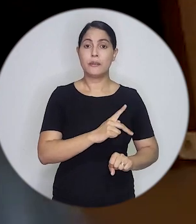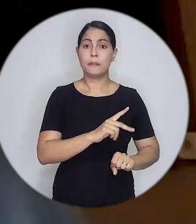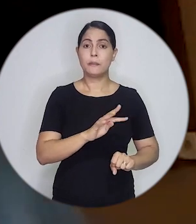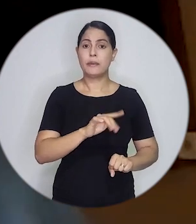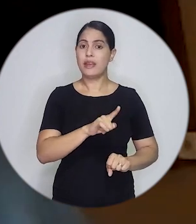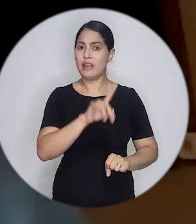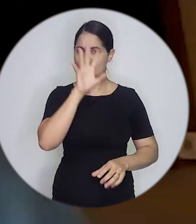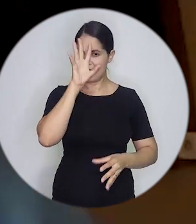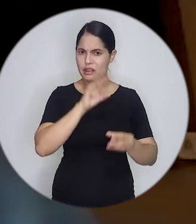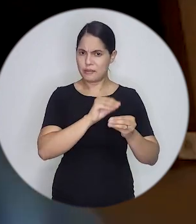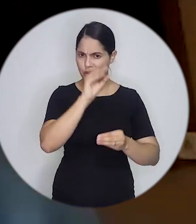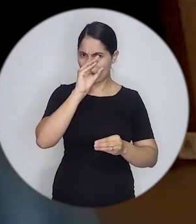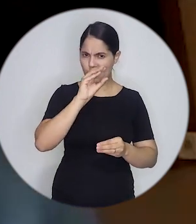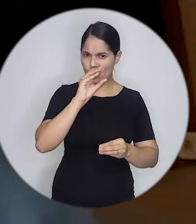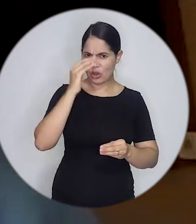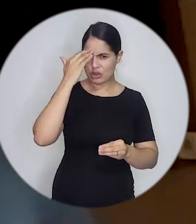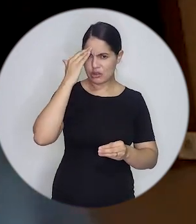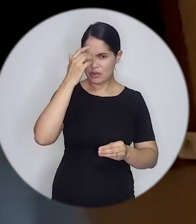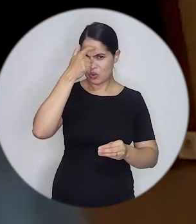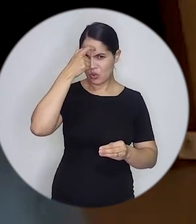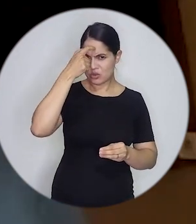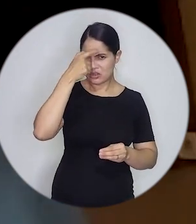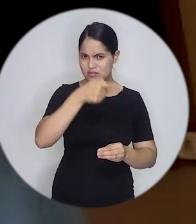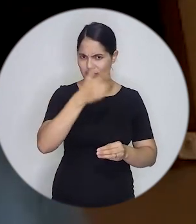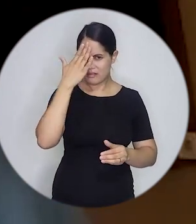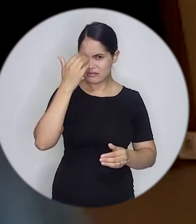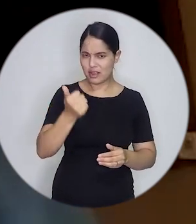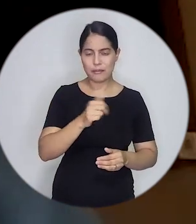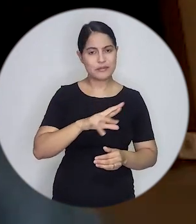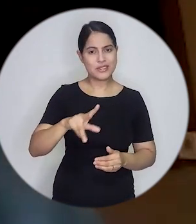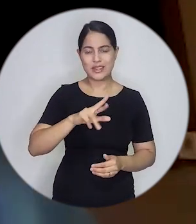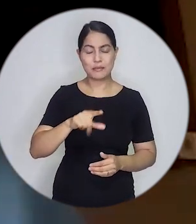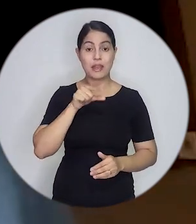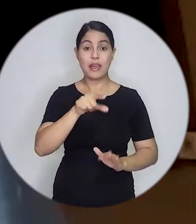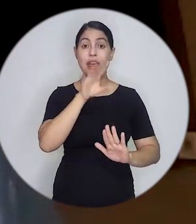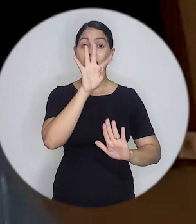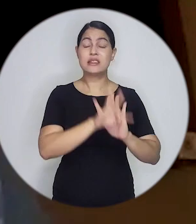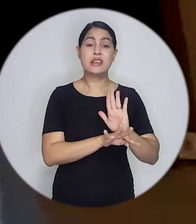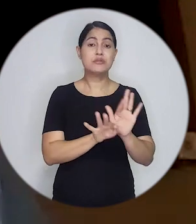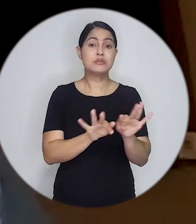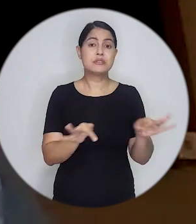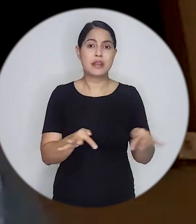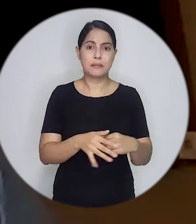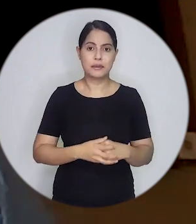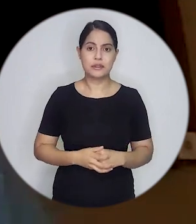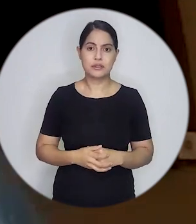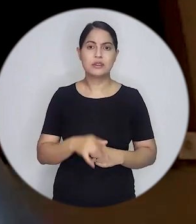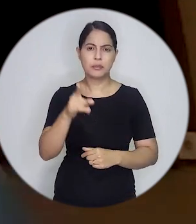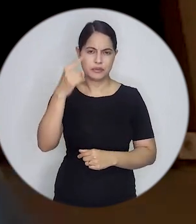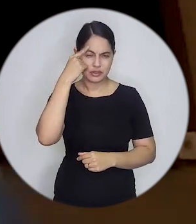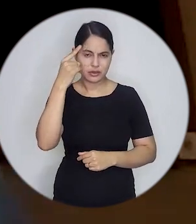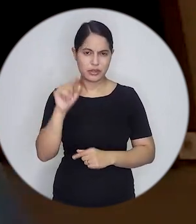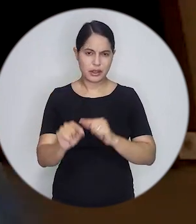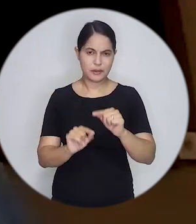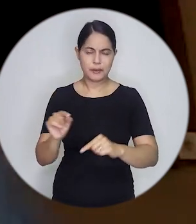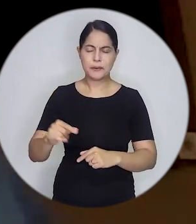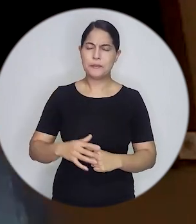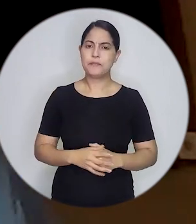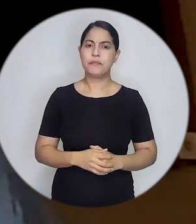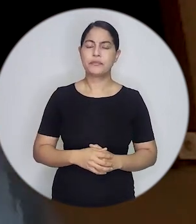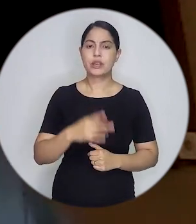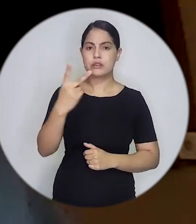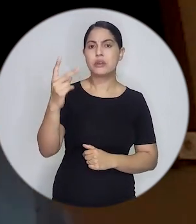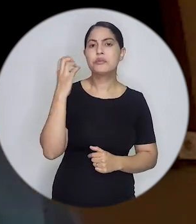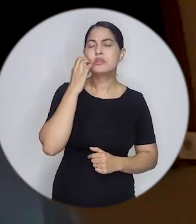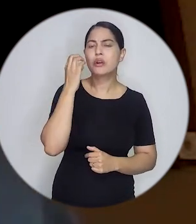O ChatGPT não tem consciência do que ele escreve. Ele é apenas um gerador de texto. Então, veja bem, só para você ter uma